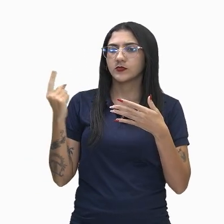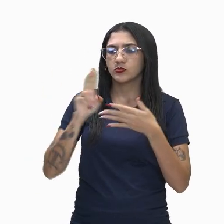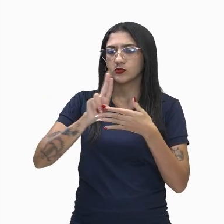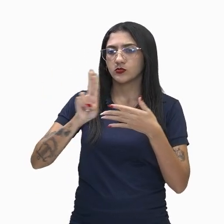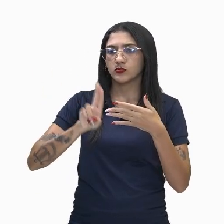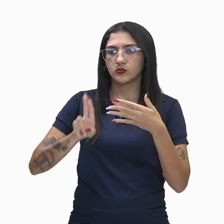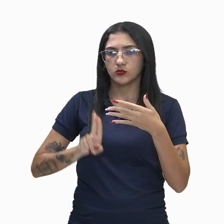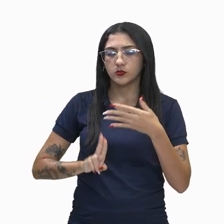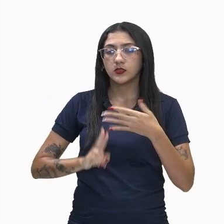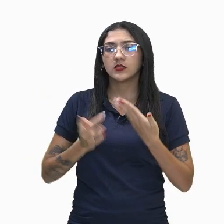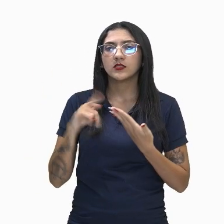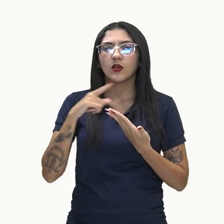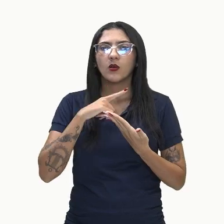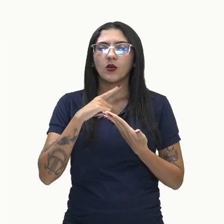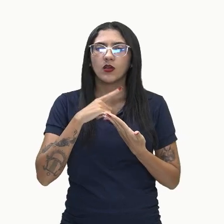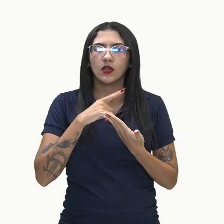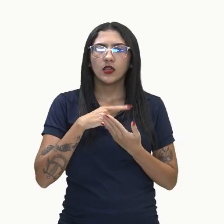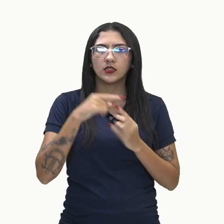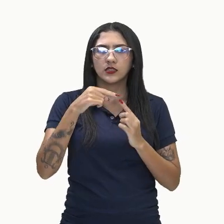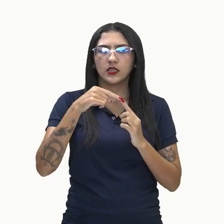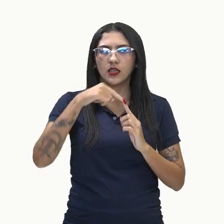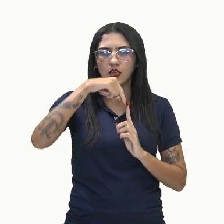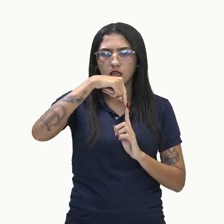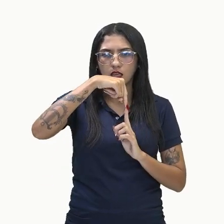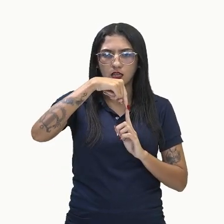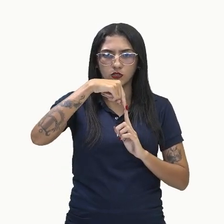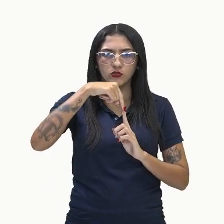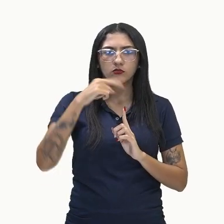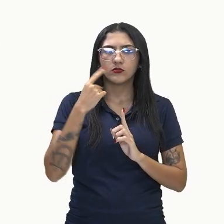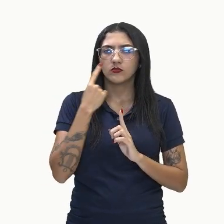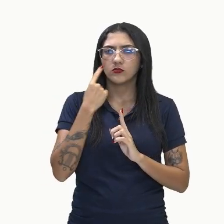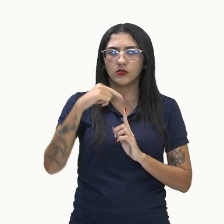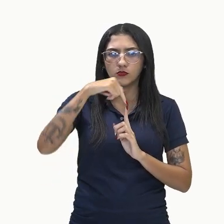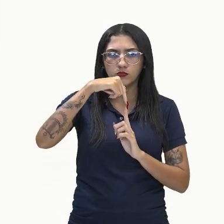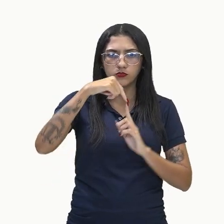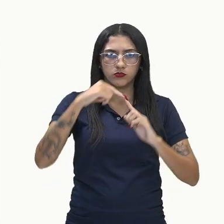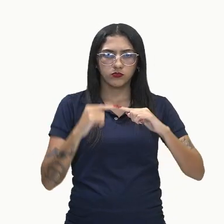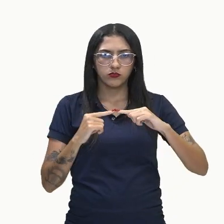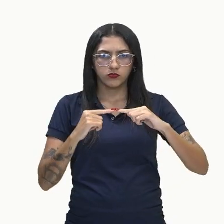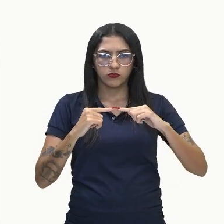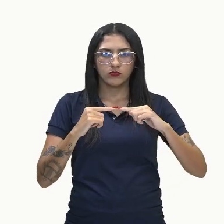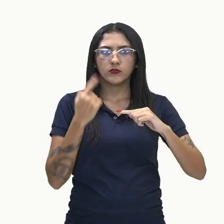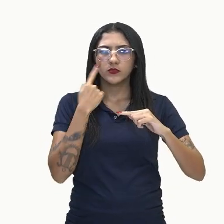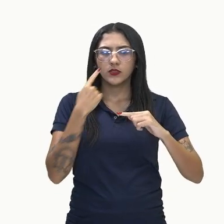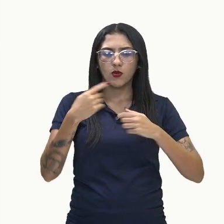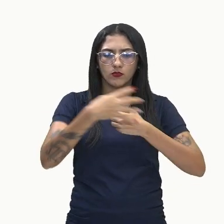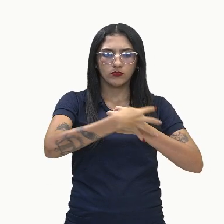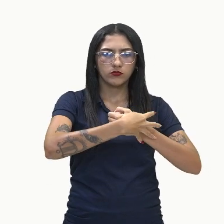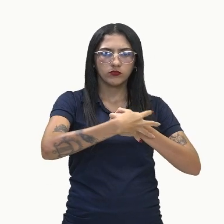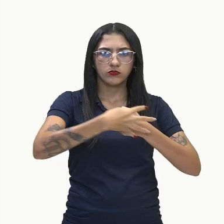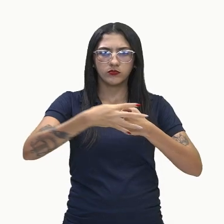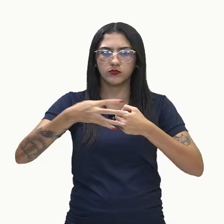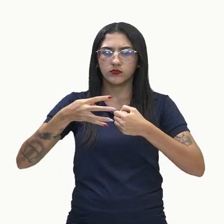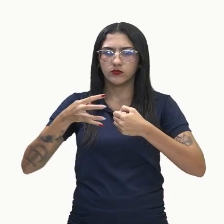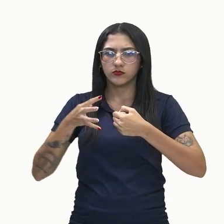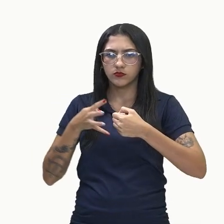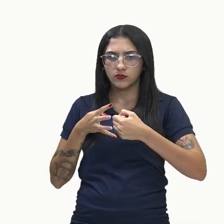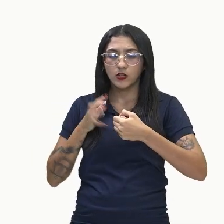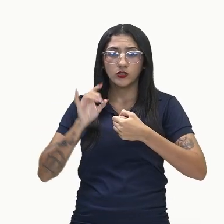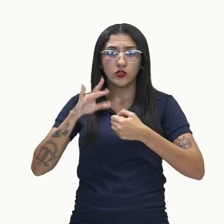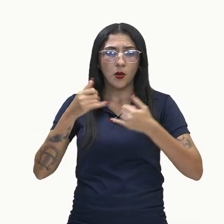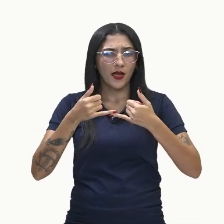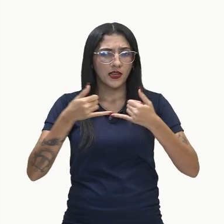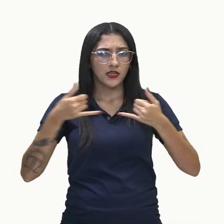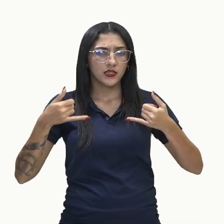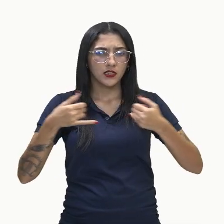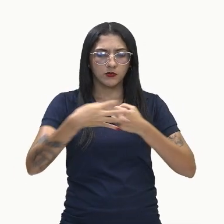esses eixos, eles estão inseridos no sentido horizontal, então eles vão circundar imaginariamente,